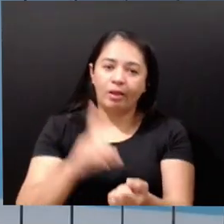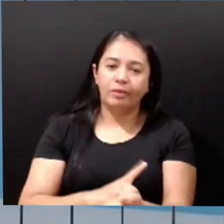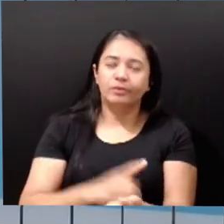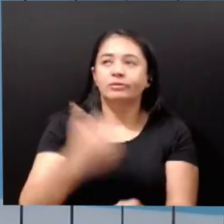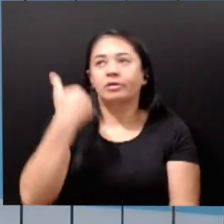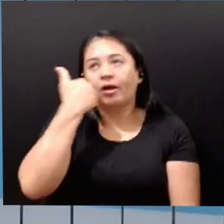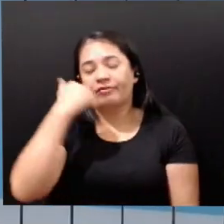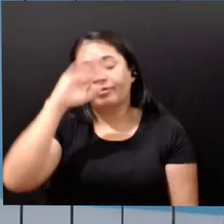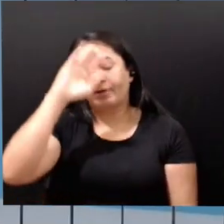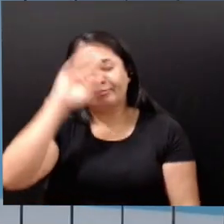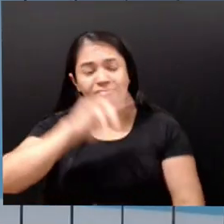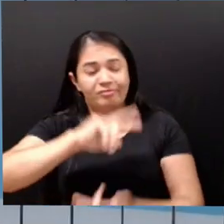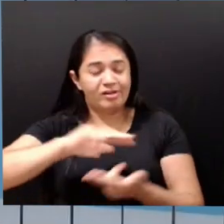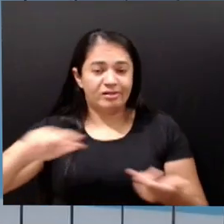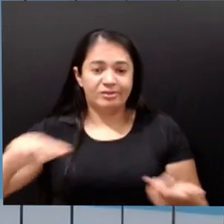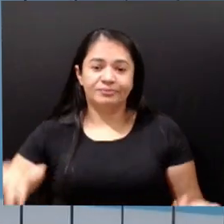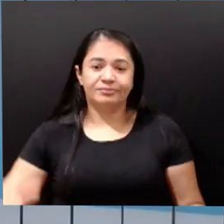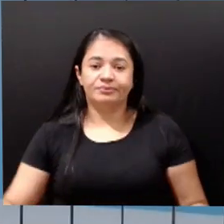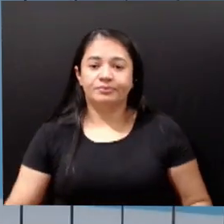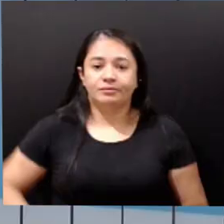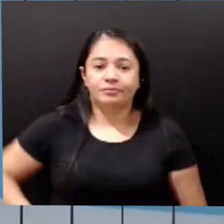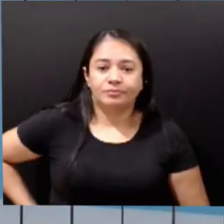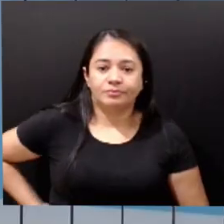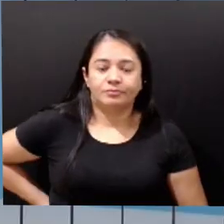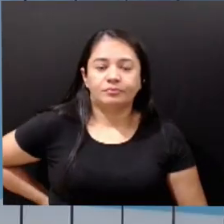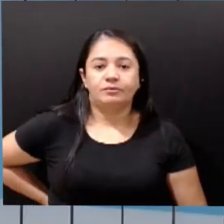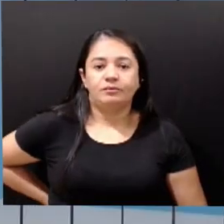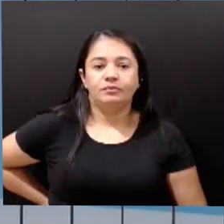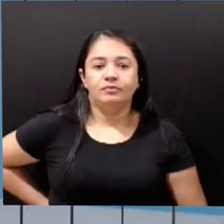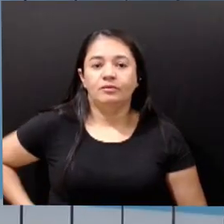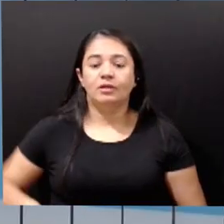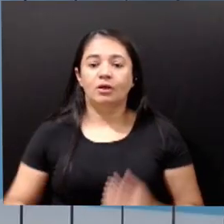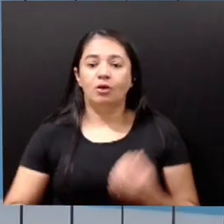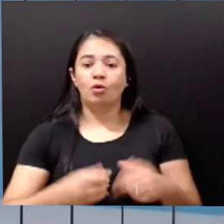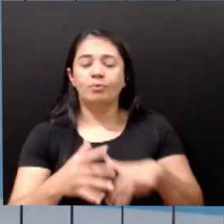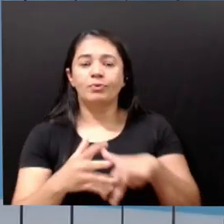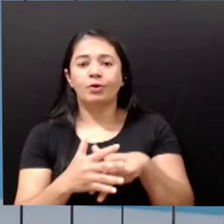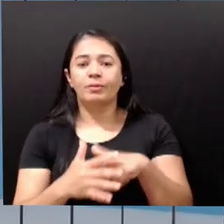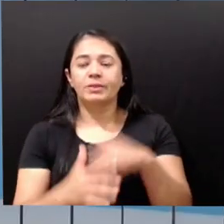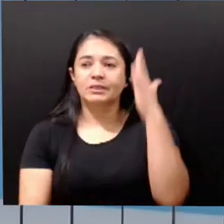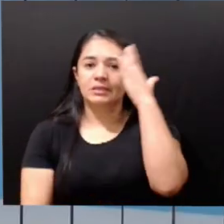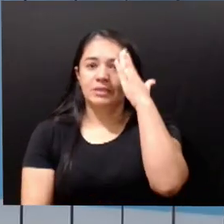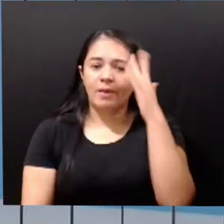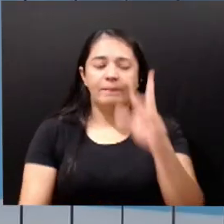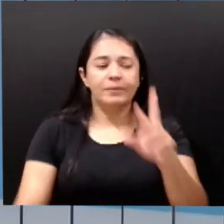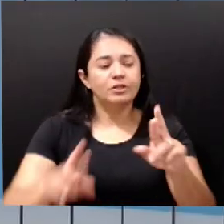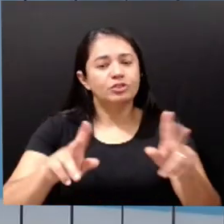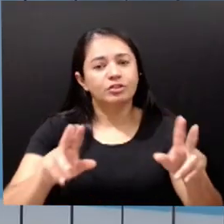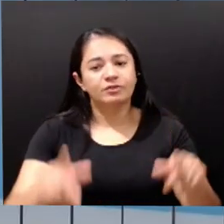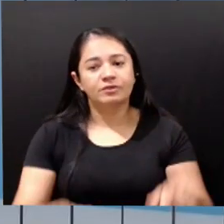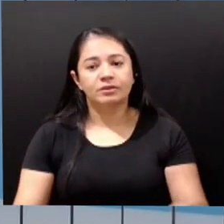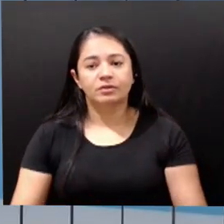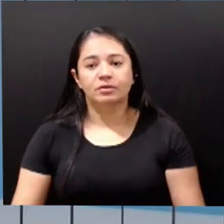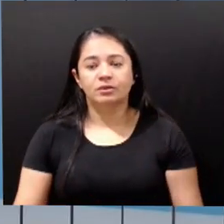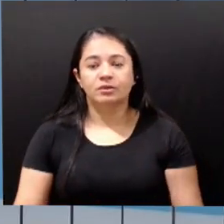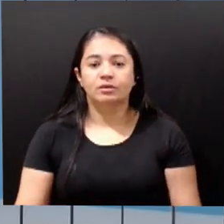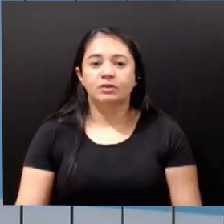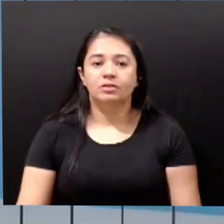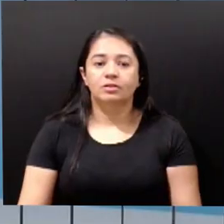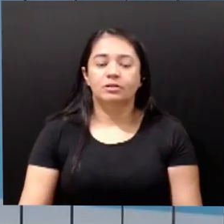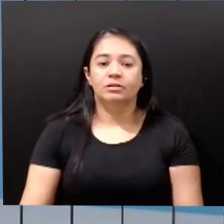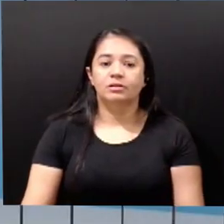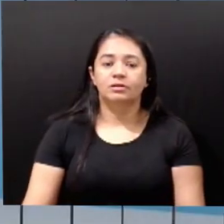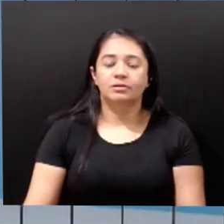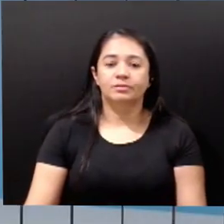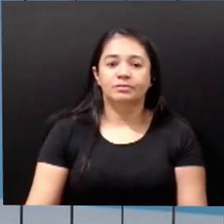que causa febre. Como que os pacientes podem, né, diferenciar uma doença, né, no caso, a doença do